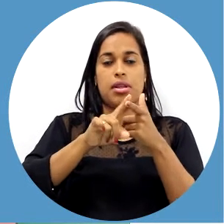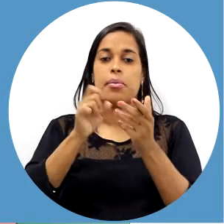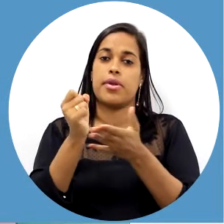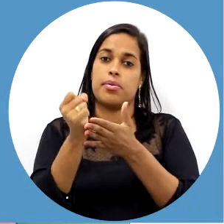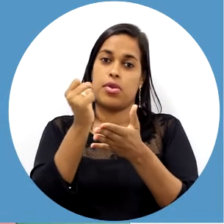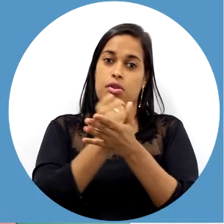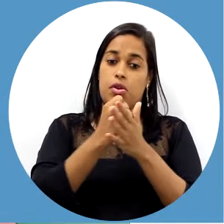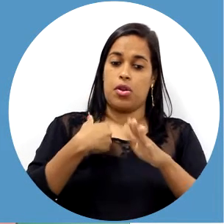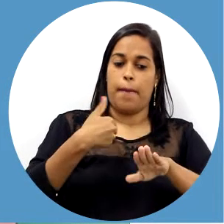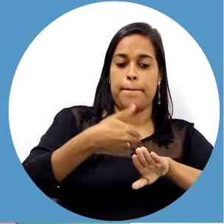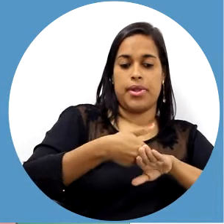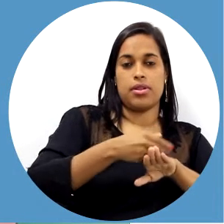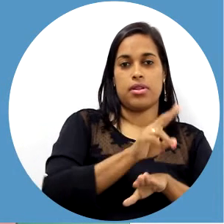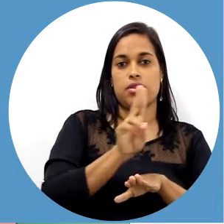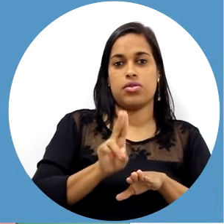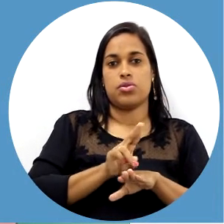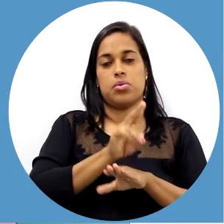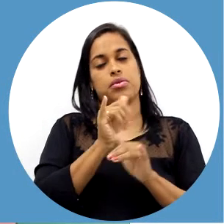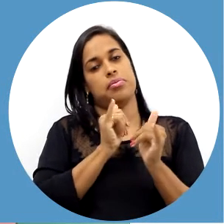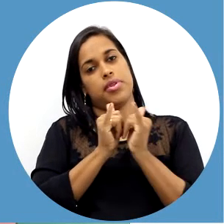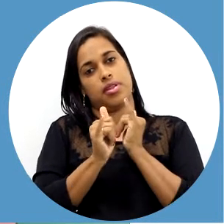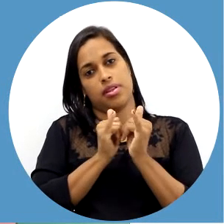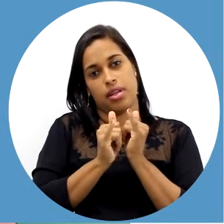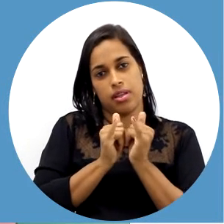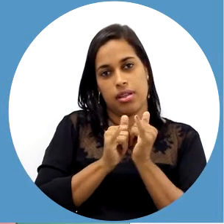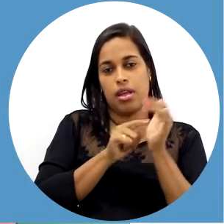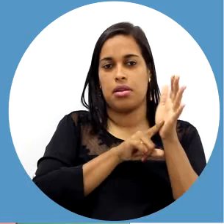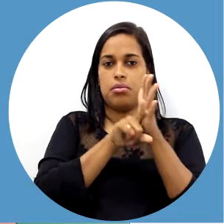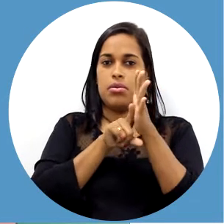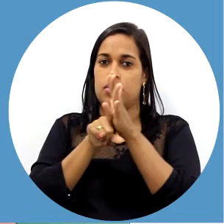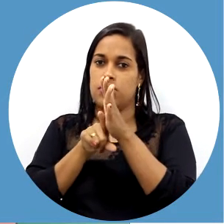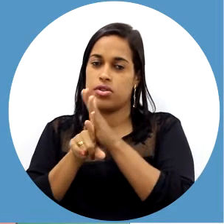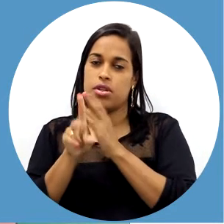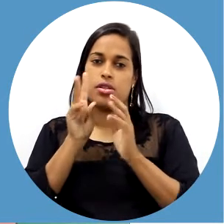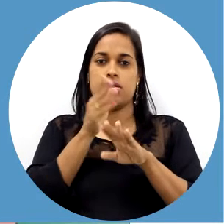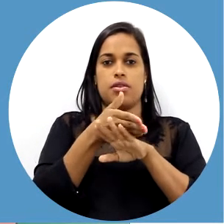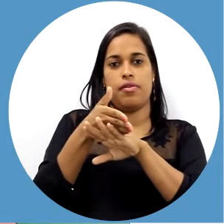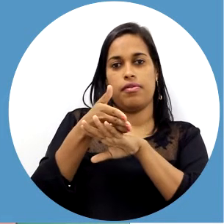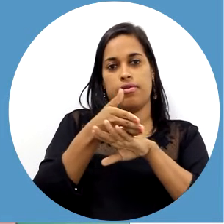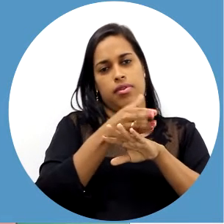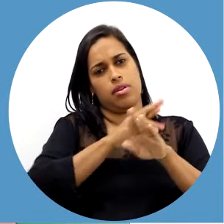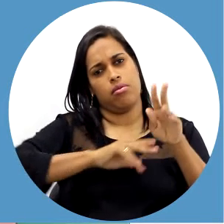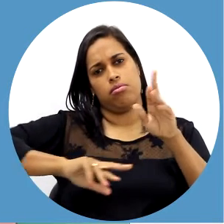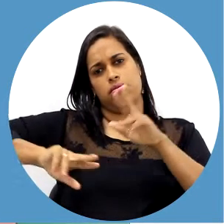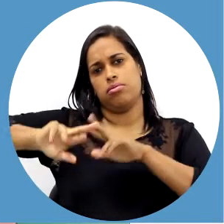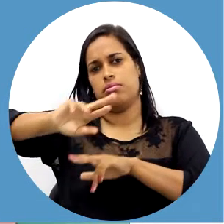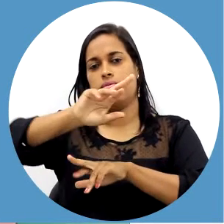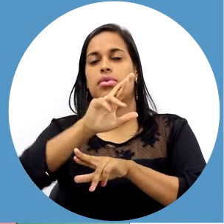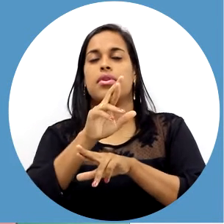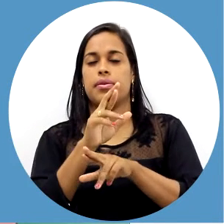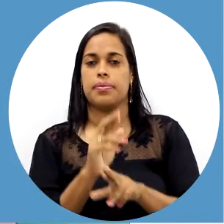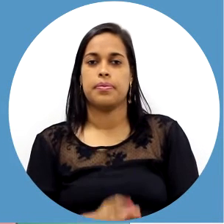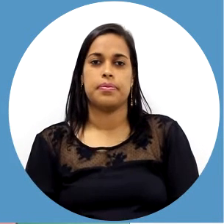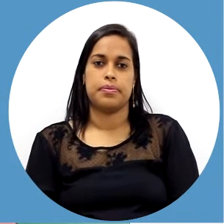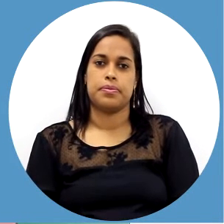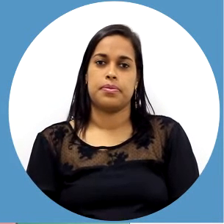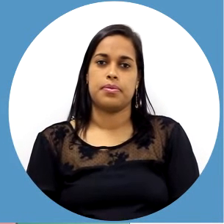mais próximos da gente, que a gente usa para navegar na internet, ver um vídeo, entre outras tarefas que já foi citado